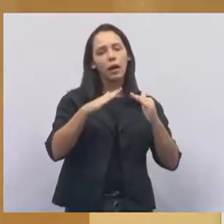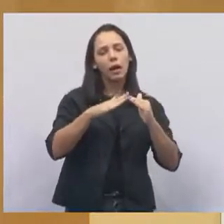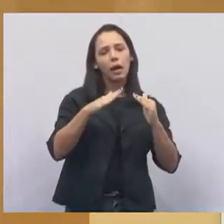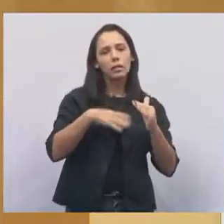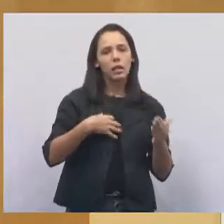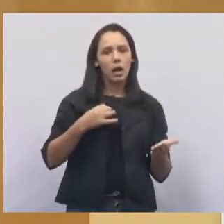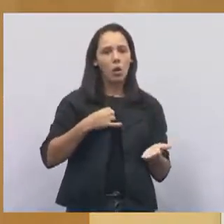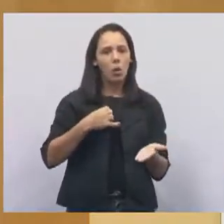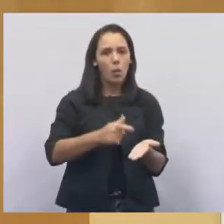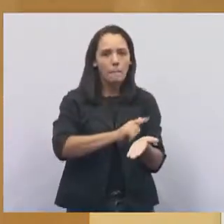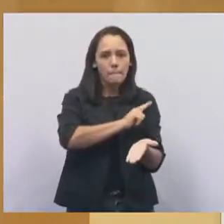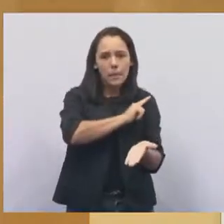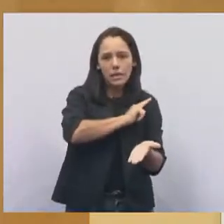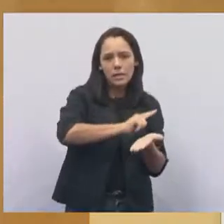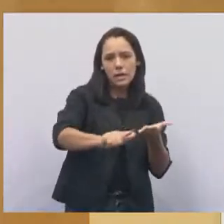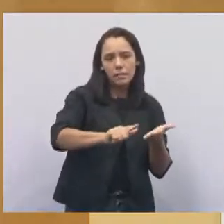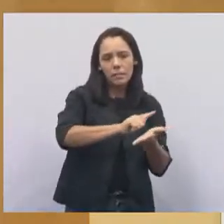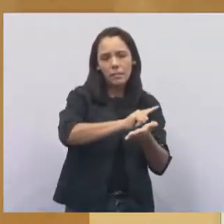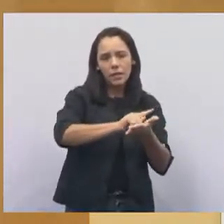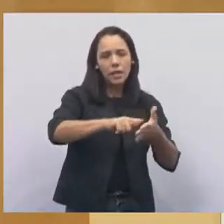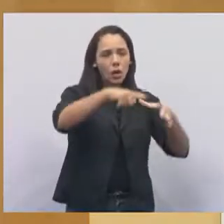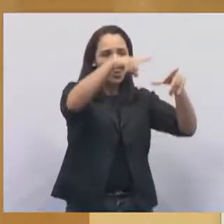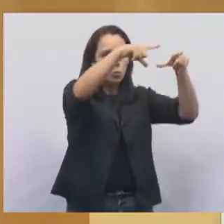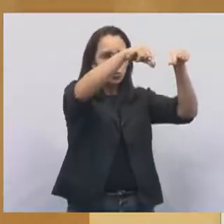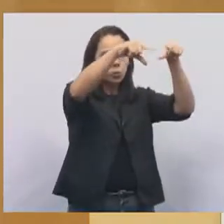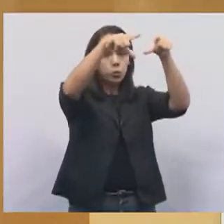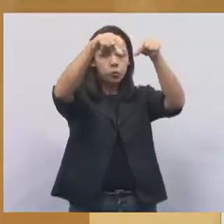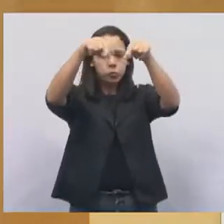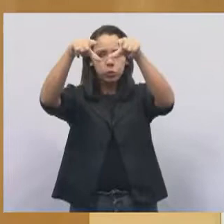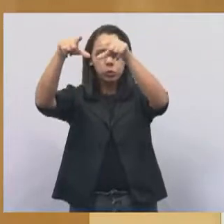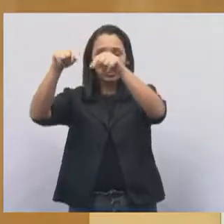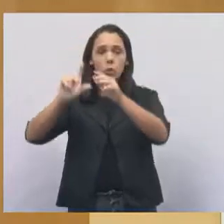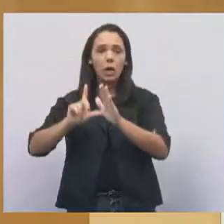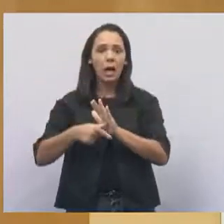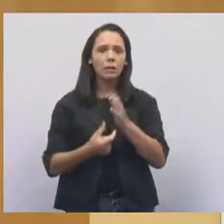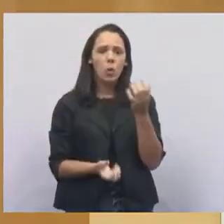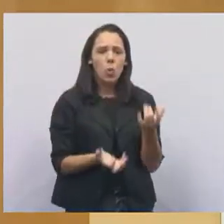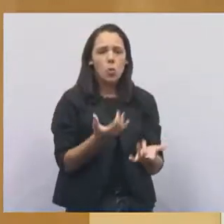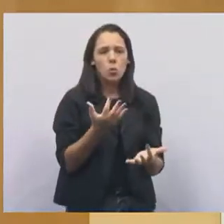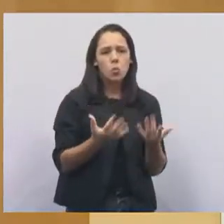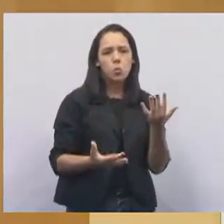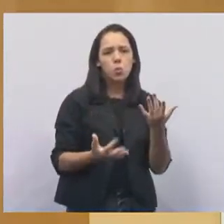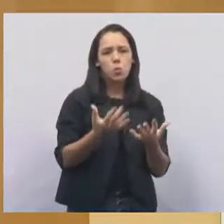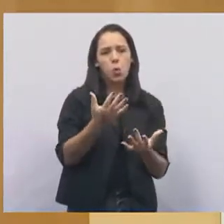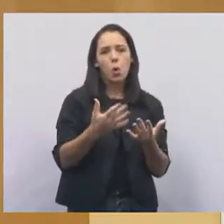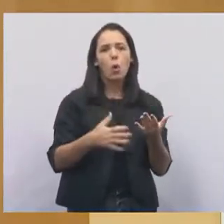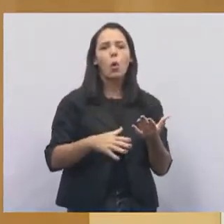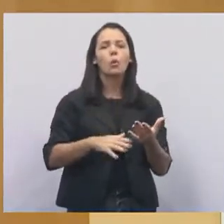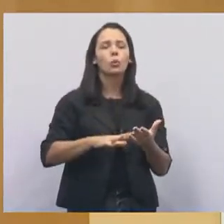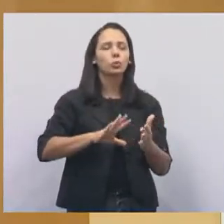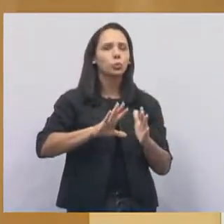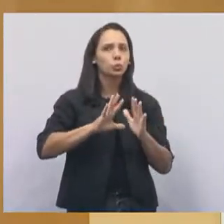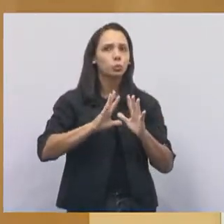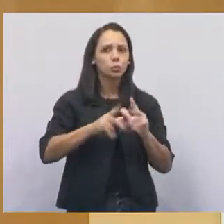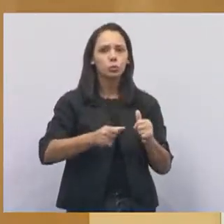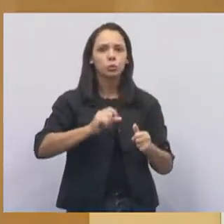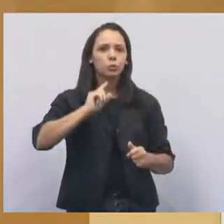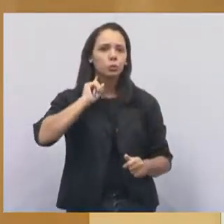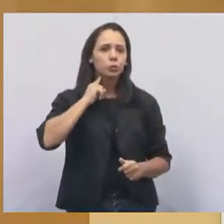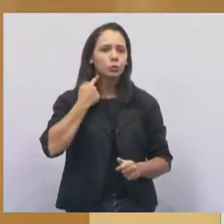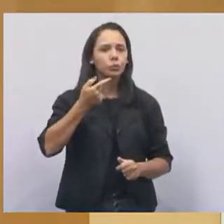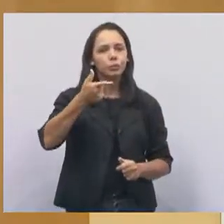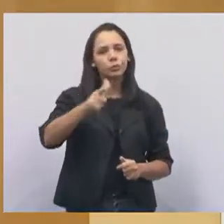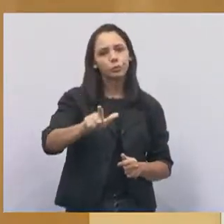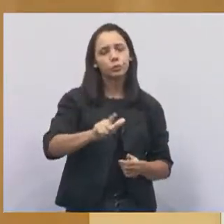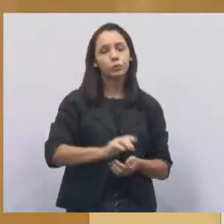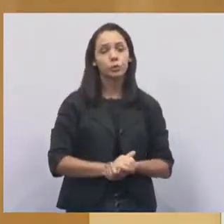aquela porcaria de faísca sujar as roupas que estão no varal isso já o quintal o que eu já limpei aí você vai varrer se